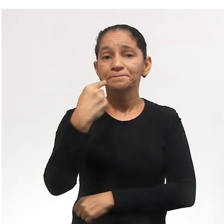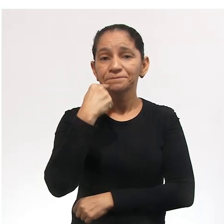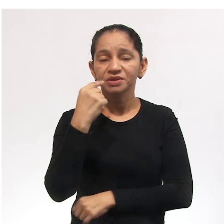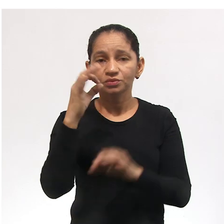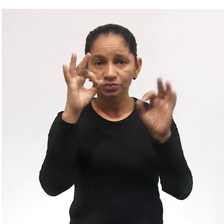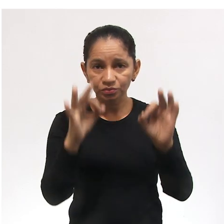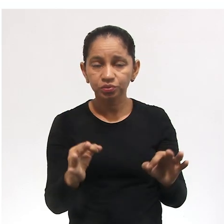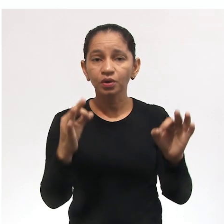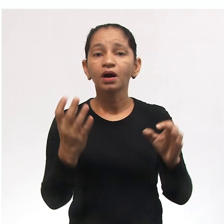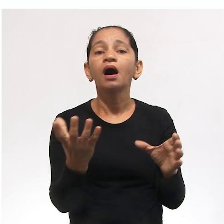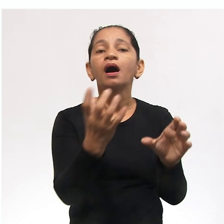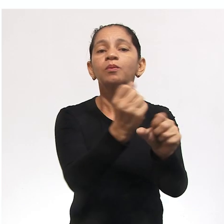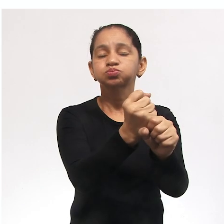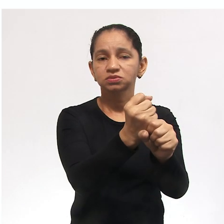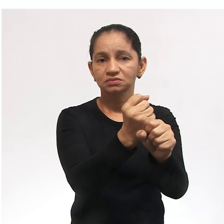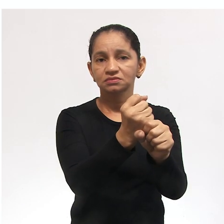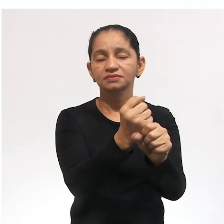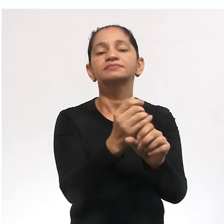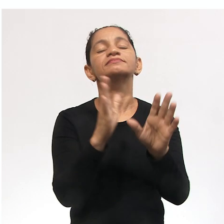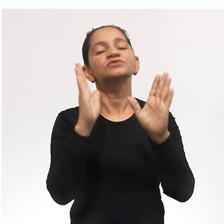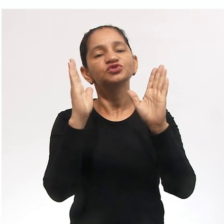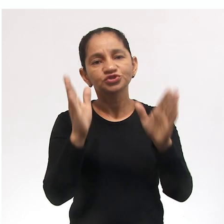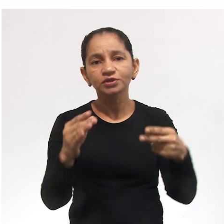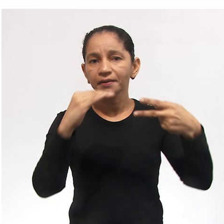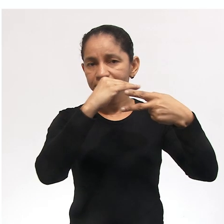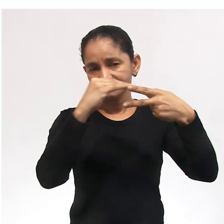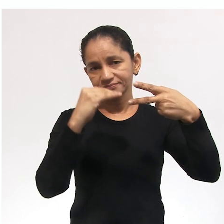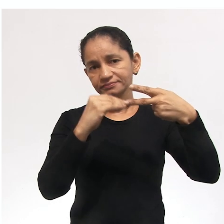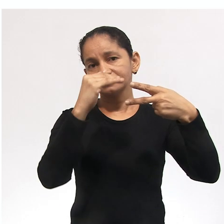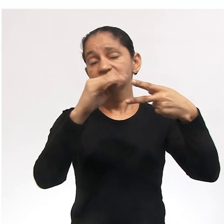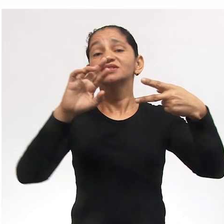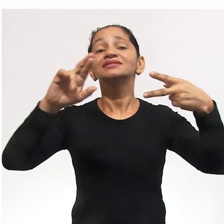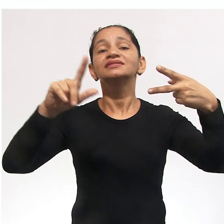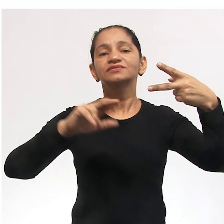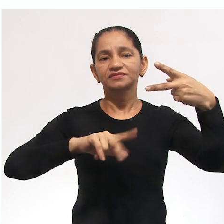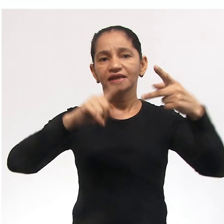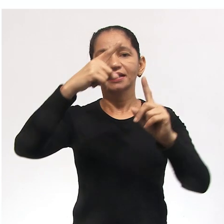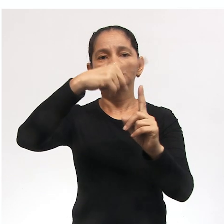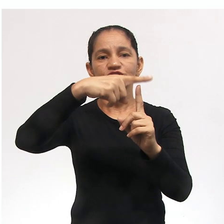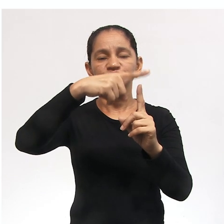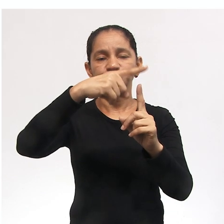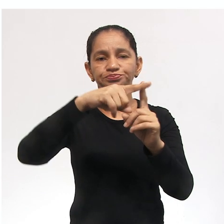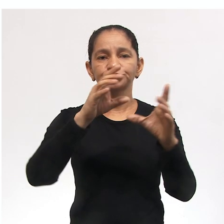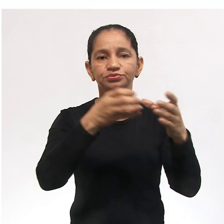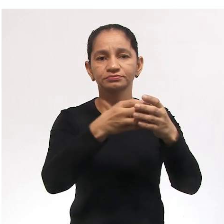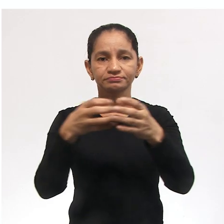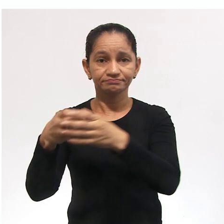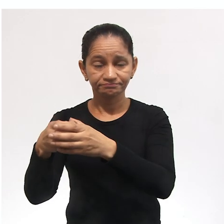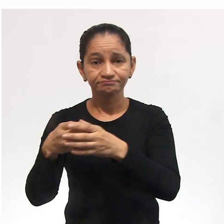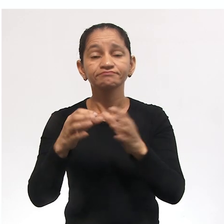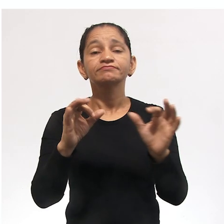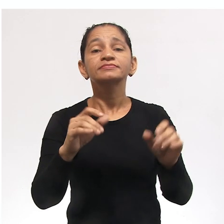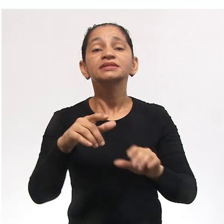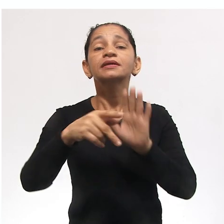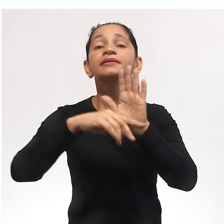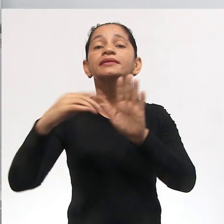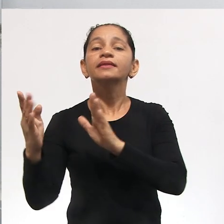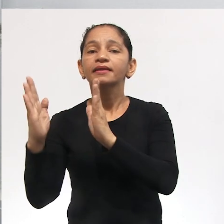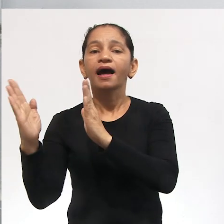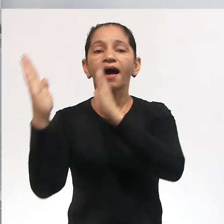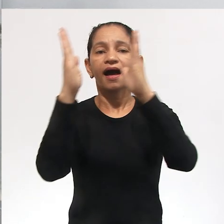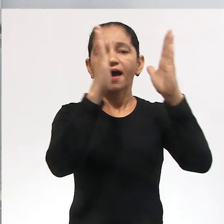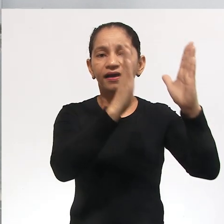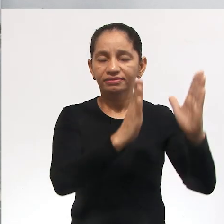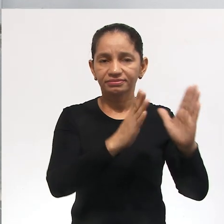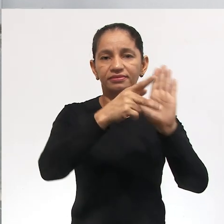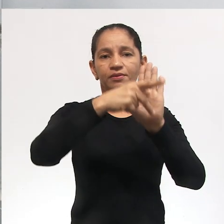nosso caixa, em disponibilidade, 50 para a conta de imóveis. E do lado do passivo, que representa as obrigações